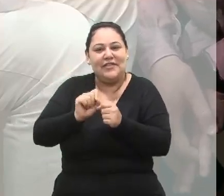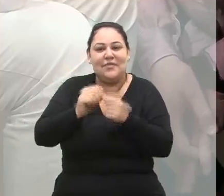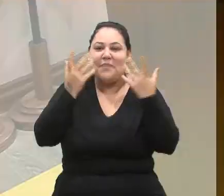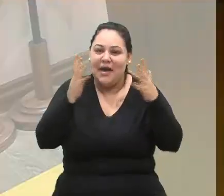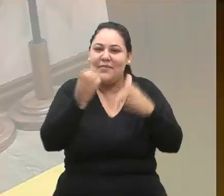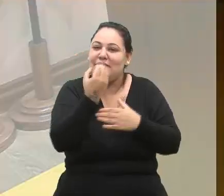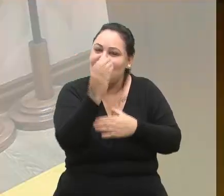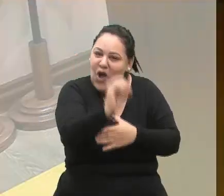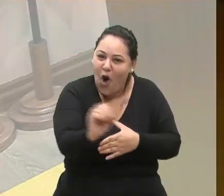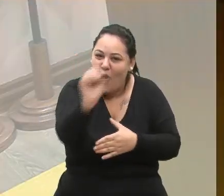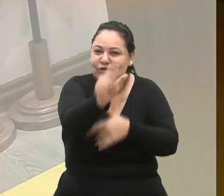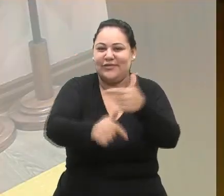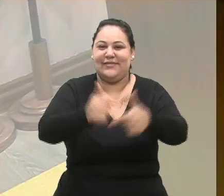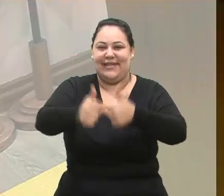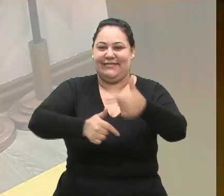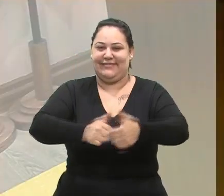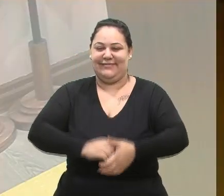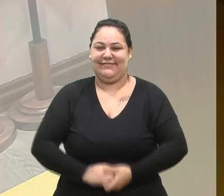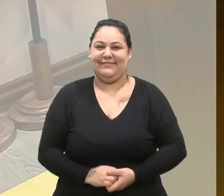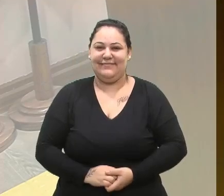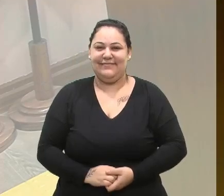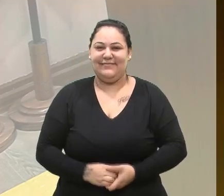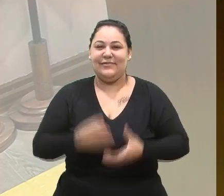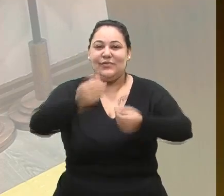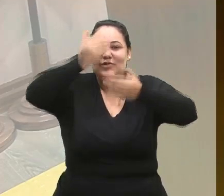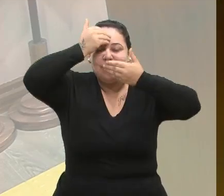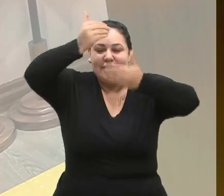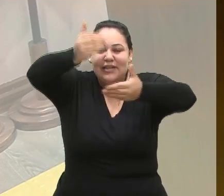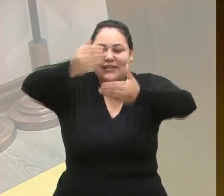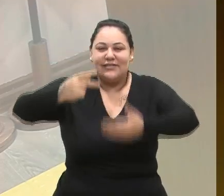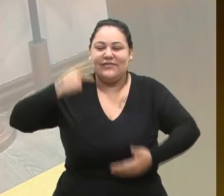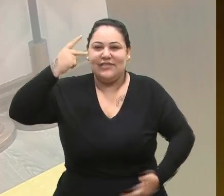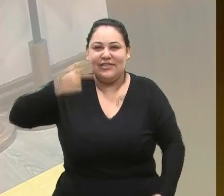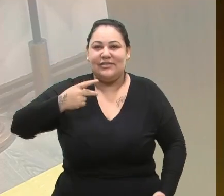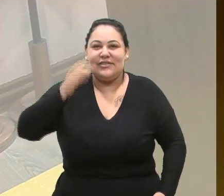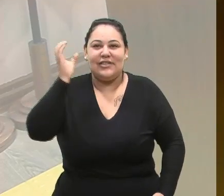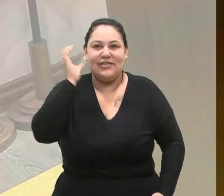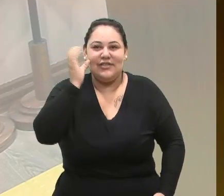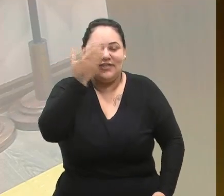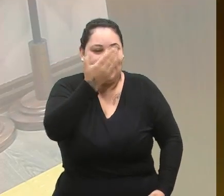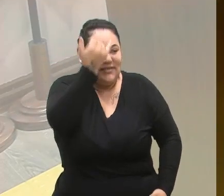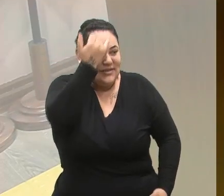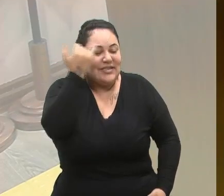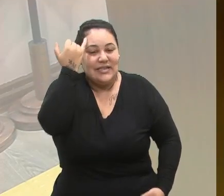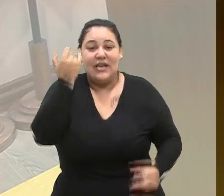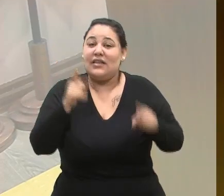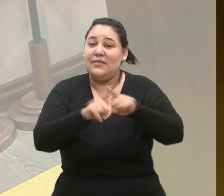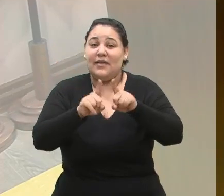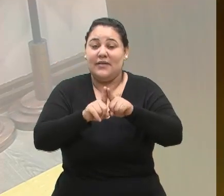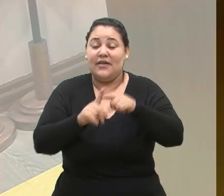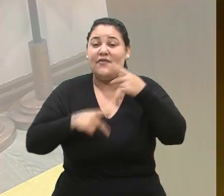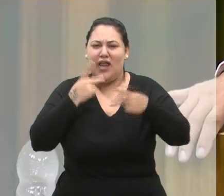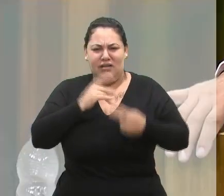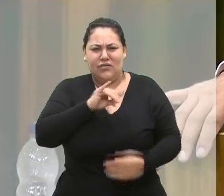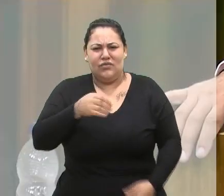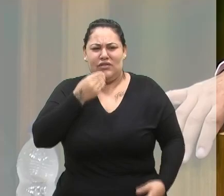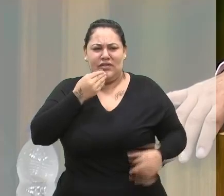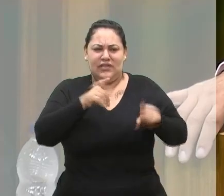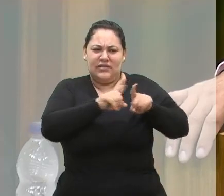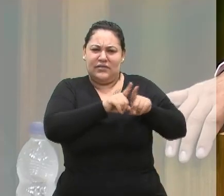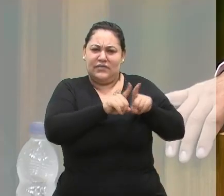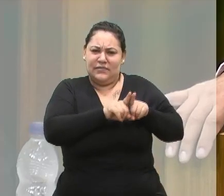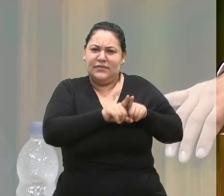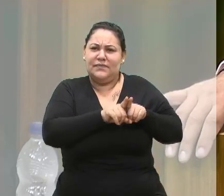trabalho. Muito obrigado, vereador Cadori, vereador D'Ambros. Falando em oportunidades e